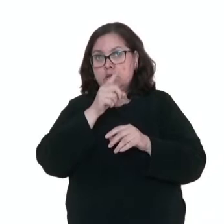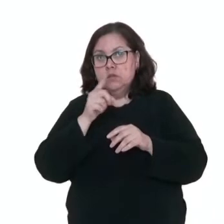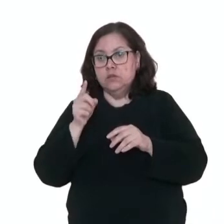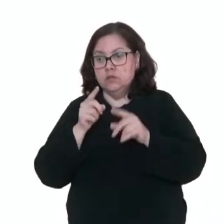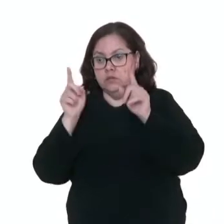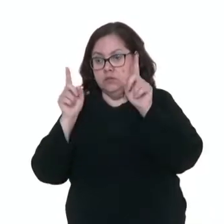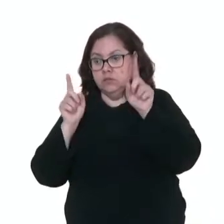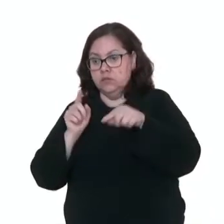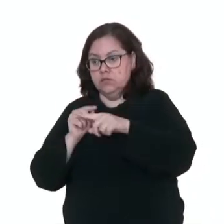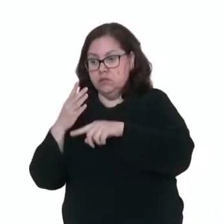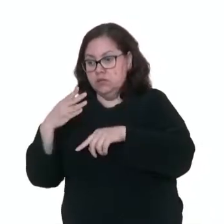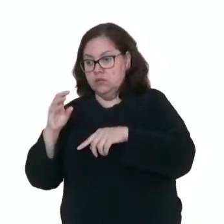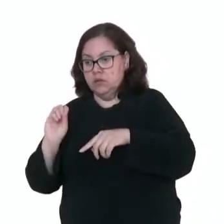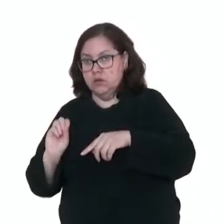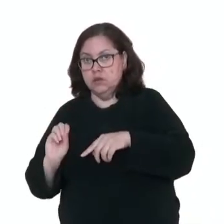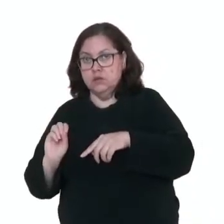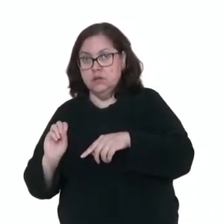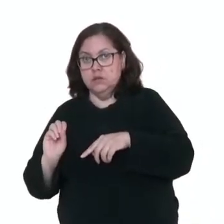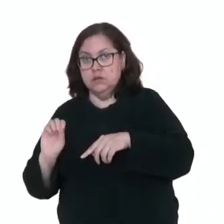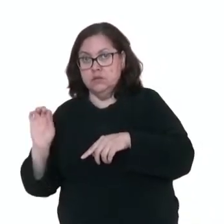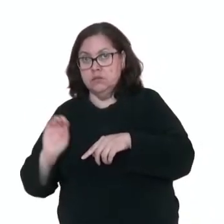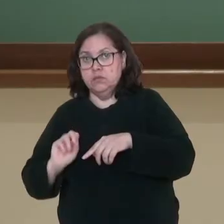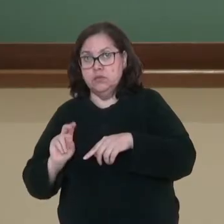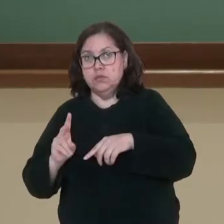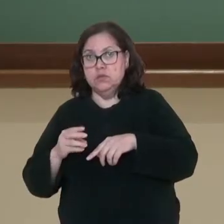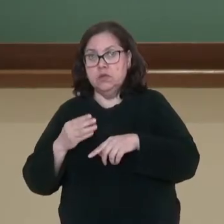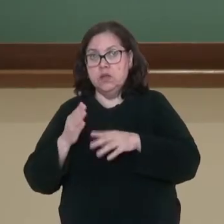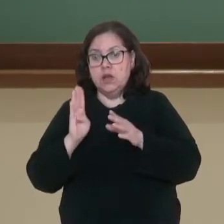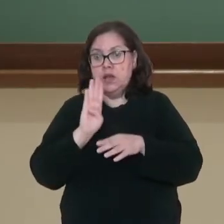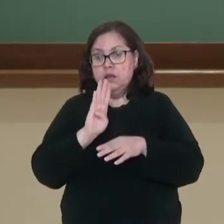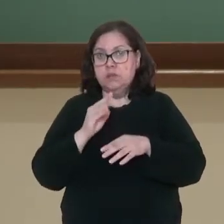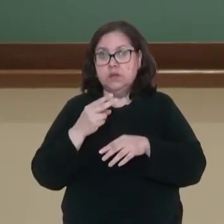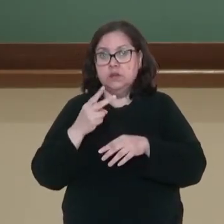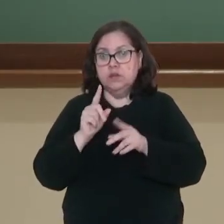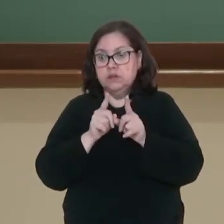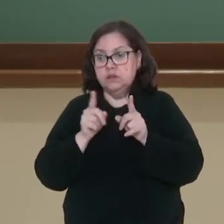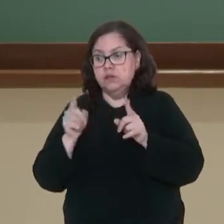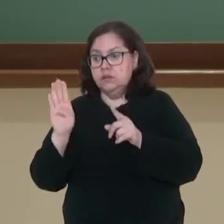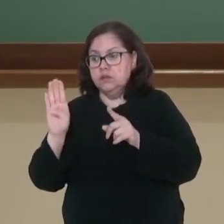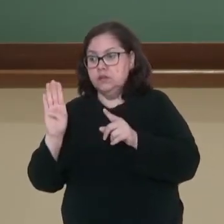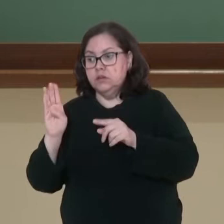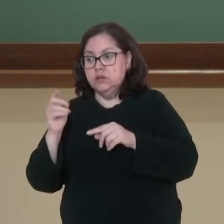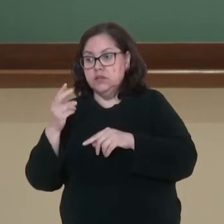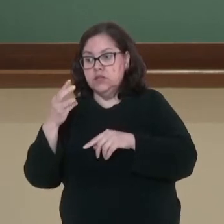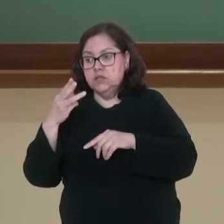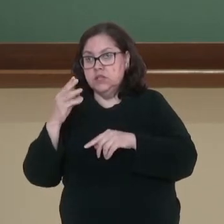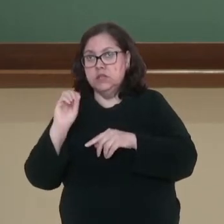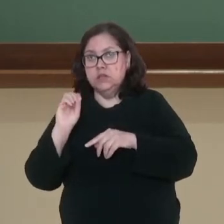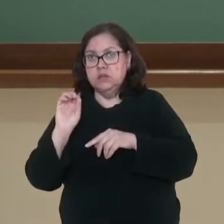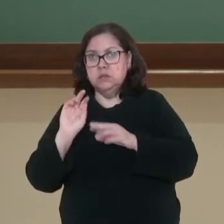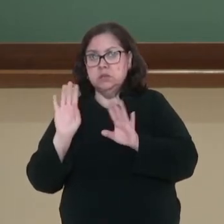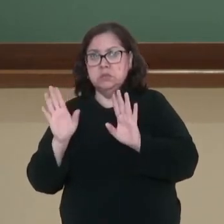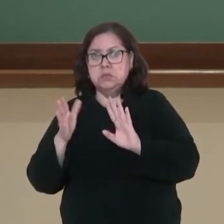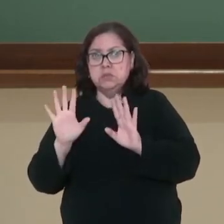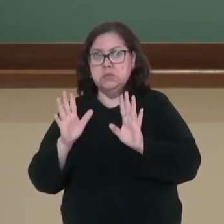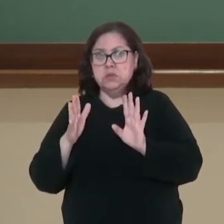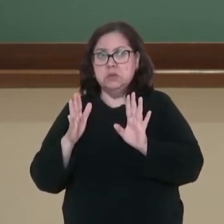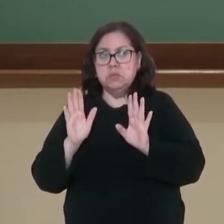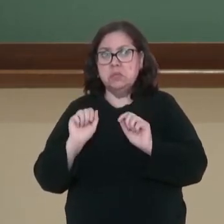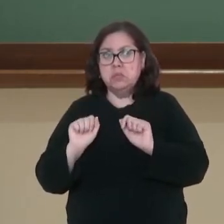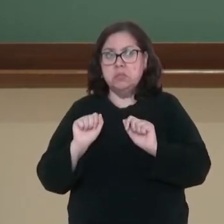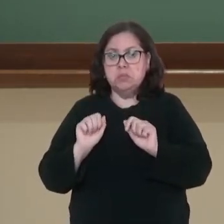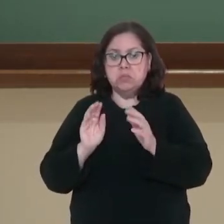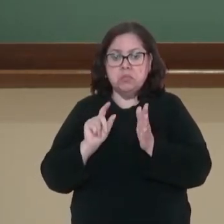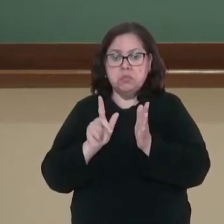40, né? Entre A e B, a distância de 30. Beleza? Mais ou menos proporcional. Se conseguir, às vezes, fazer um